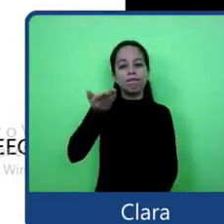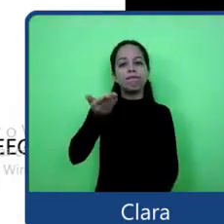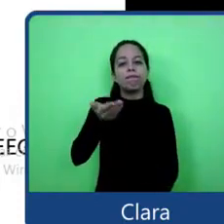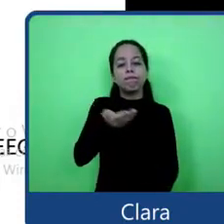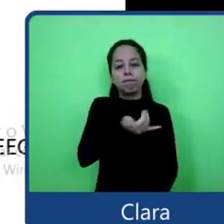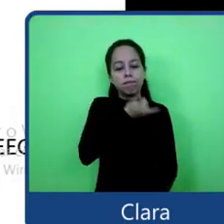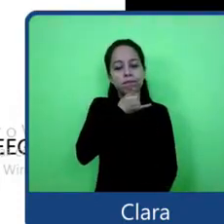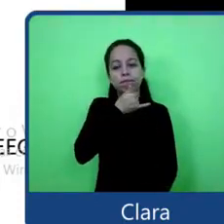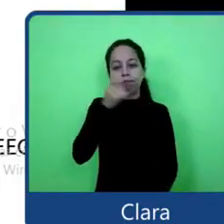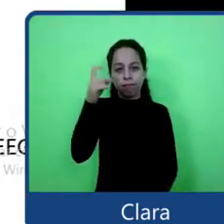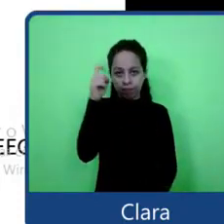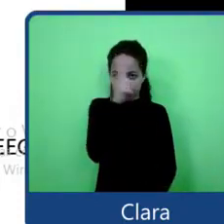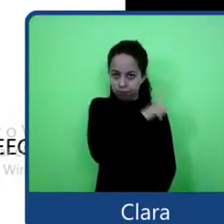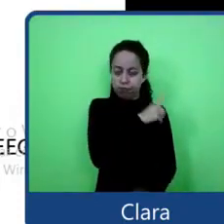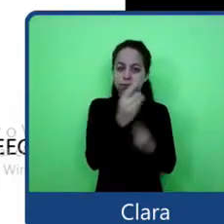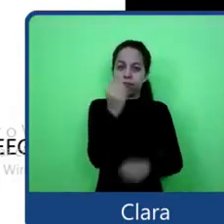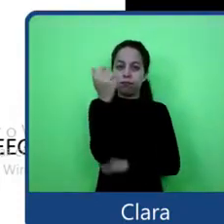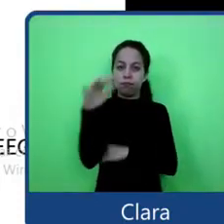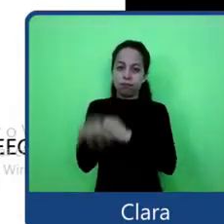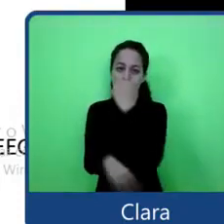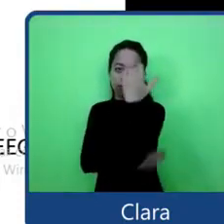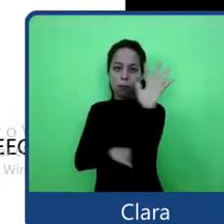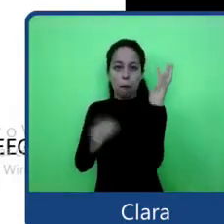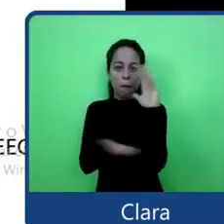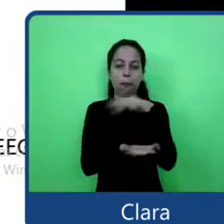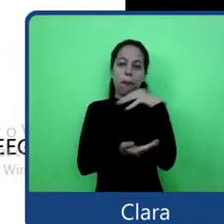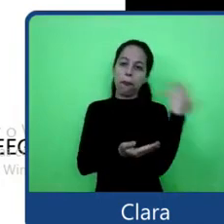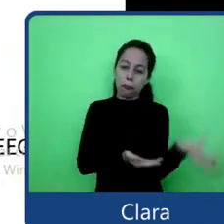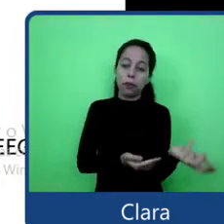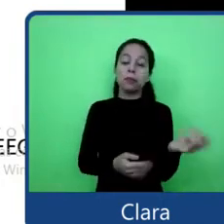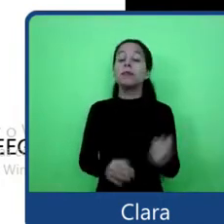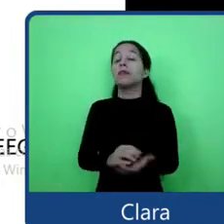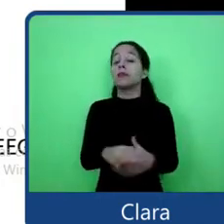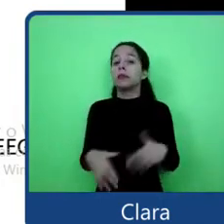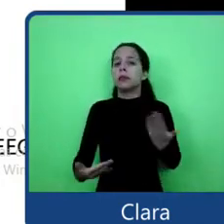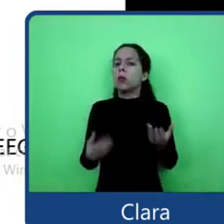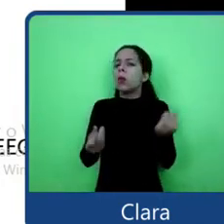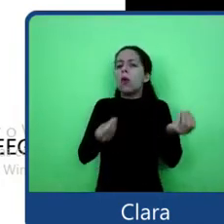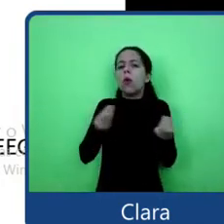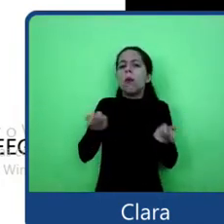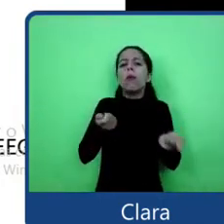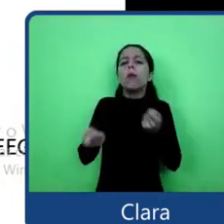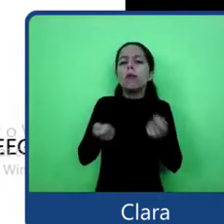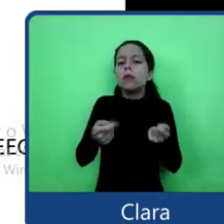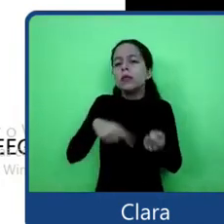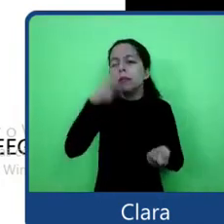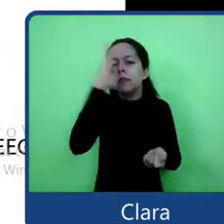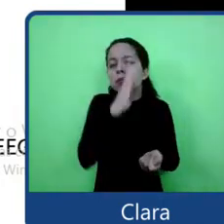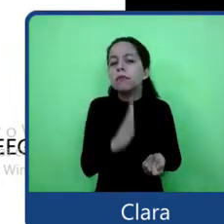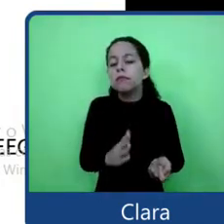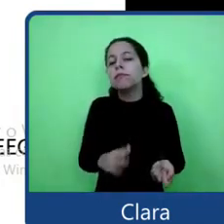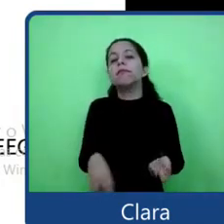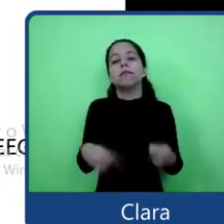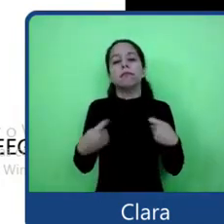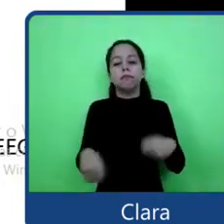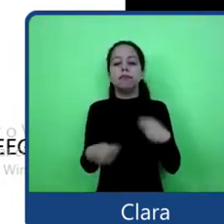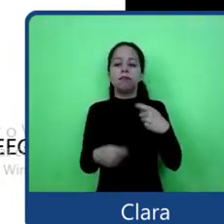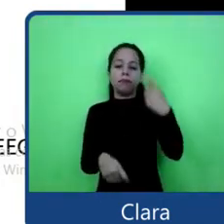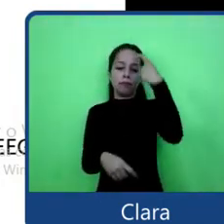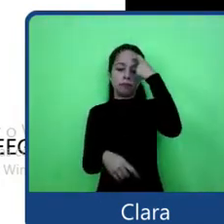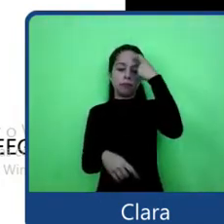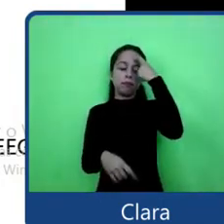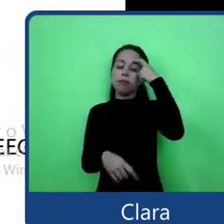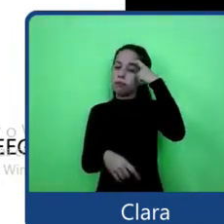no desmatamento. Então, se a gente quiser controlar a emissão de gás de efeito estufa no Brasil, o que a gente precisa atuar principalmente